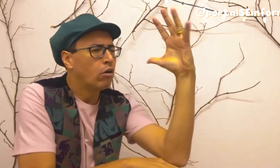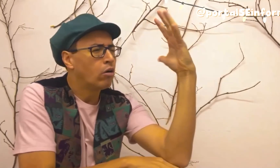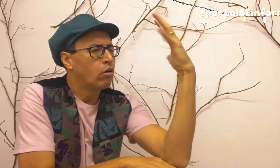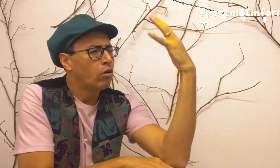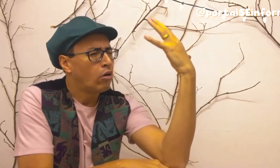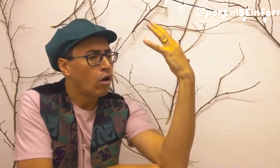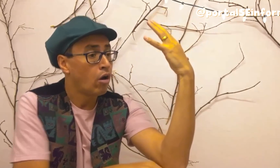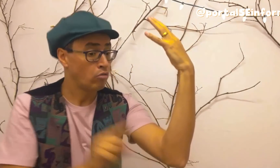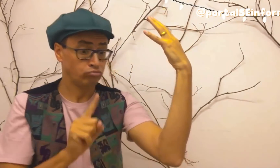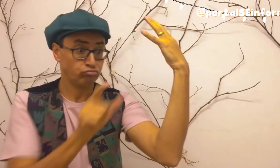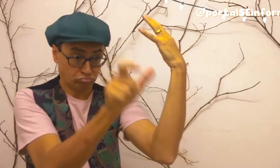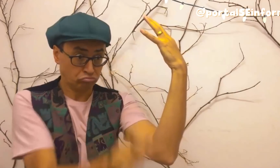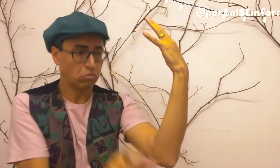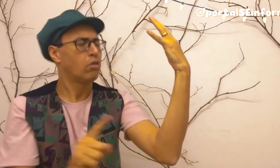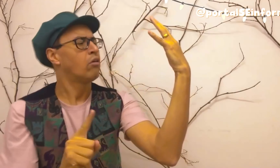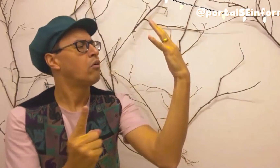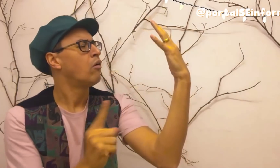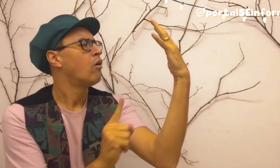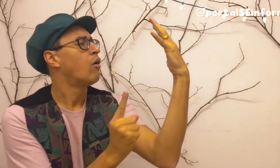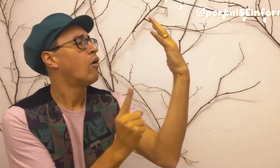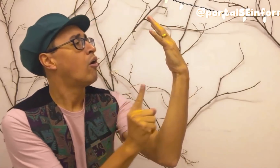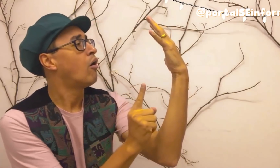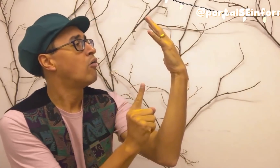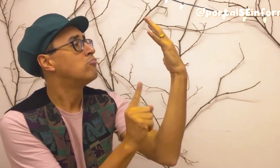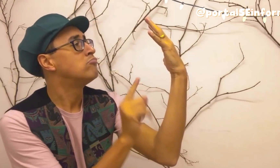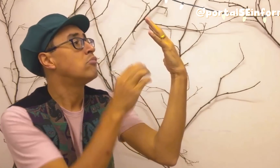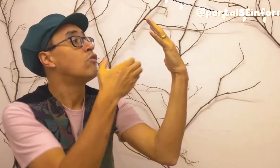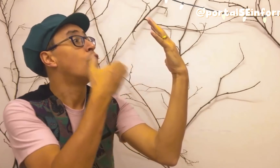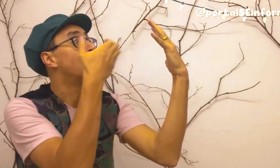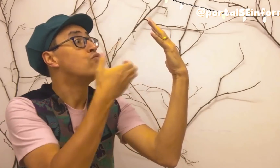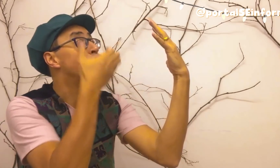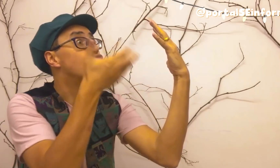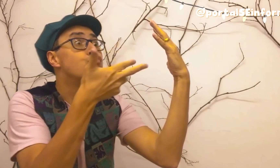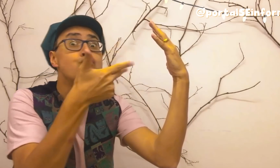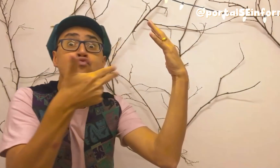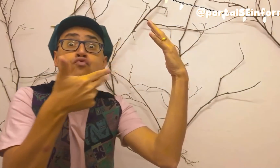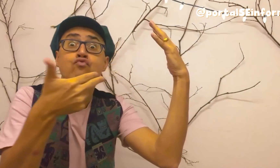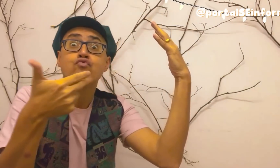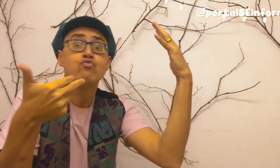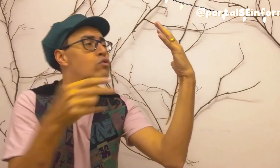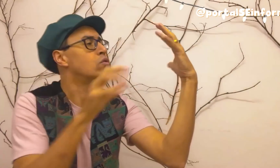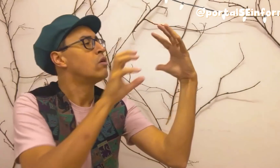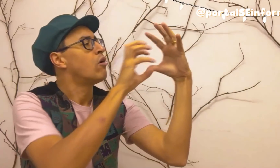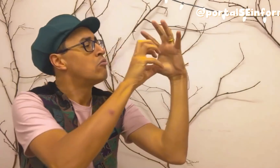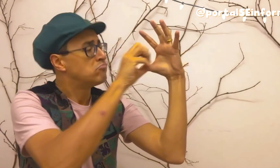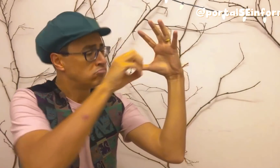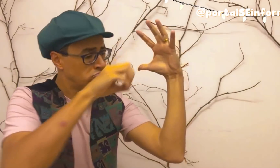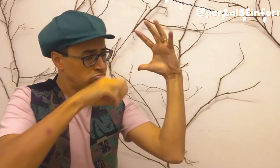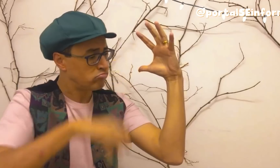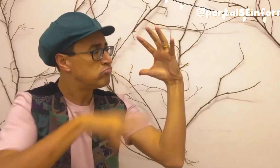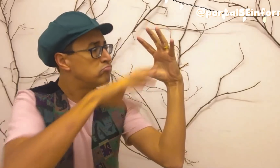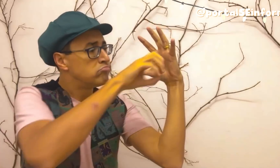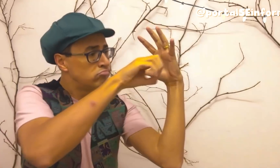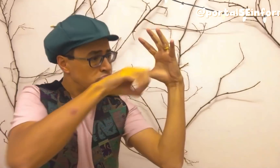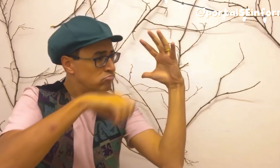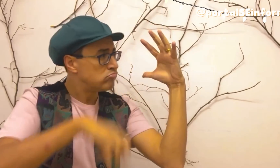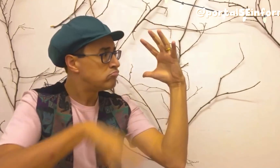Alguém apanhava frutas nas árvores baixinhas.